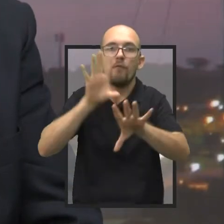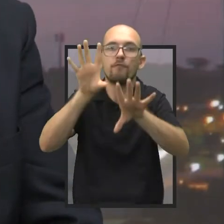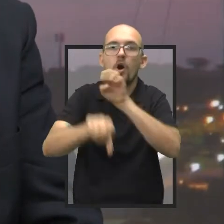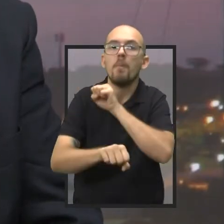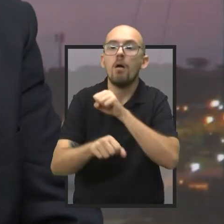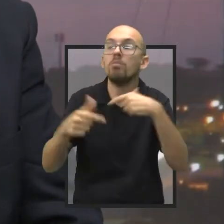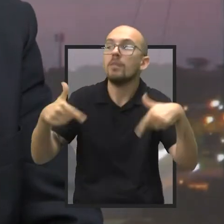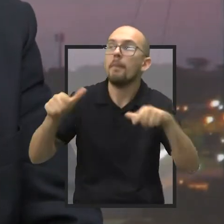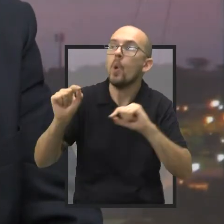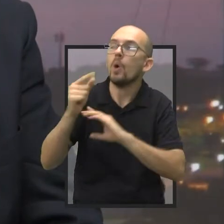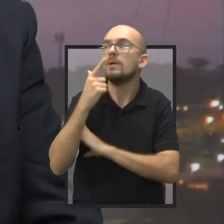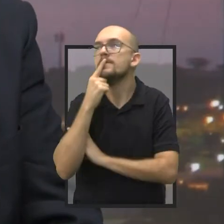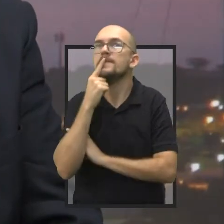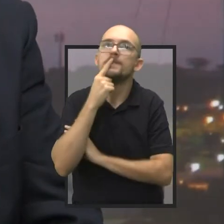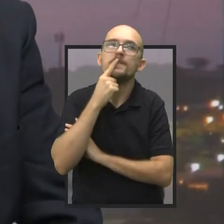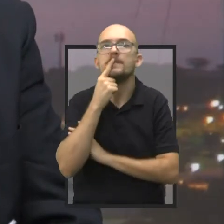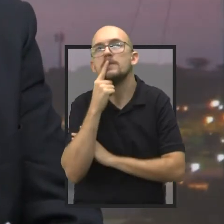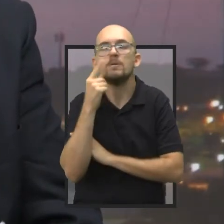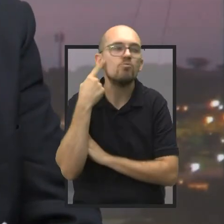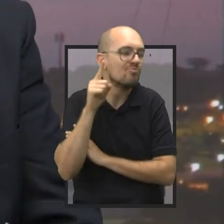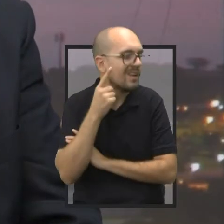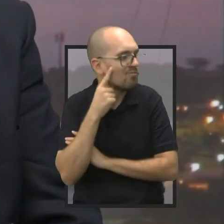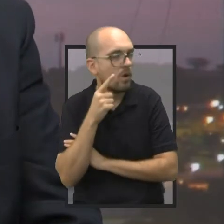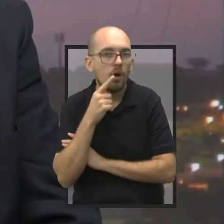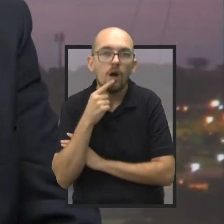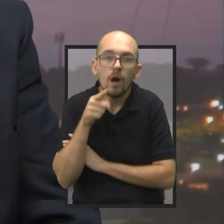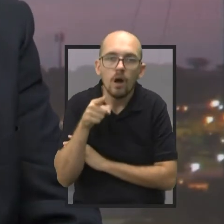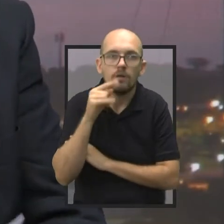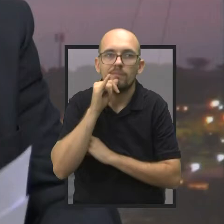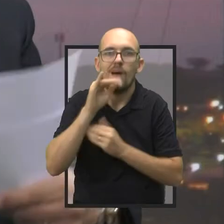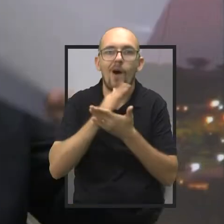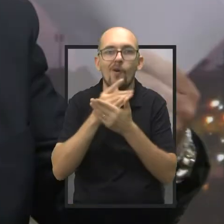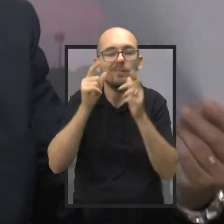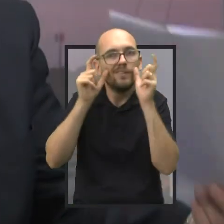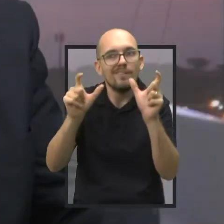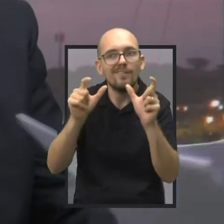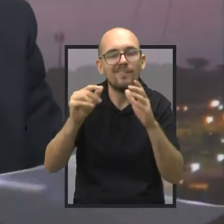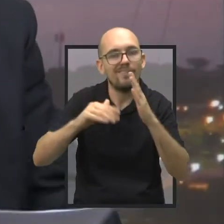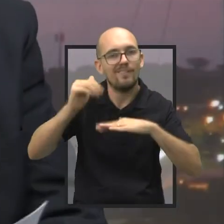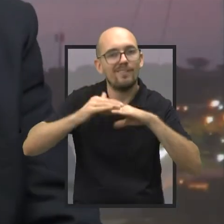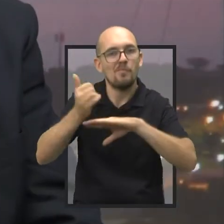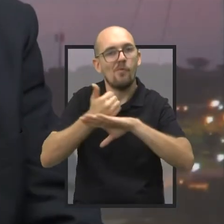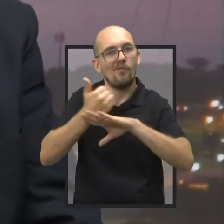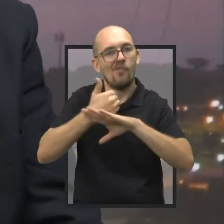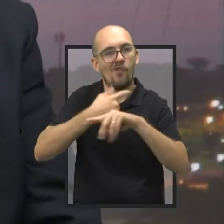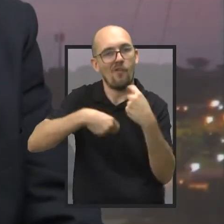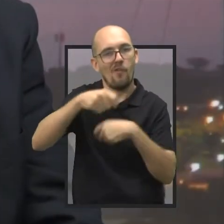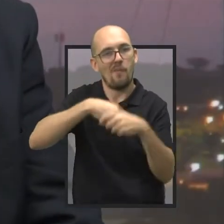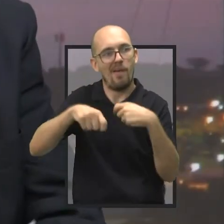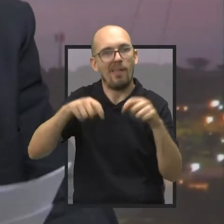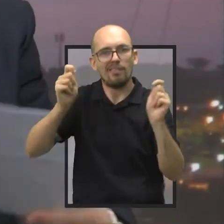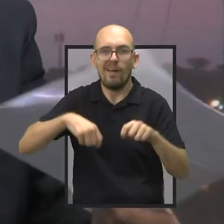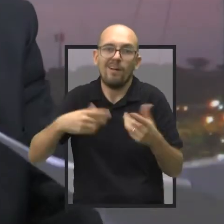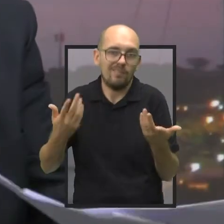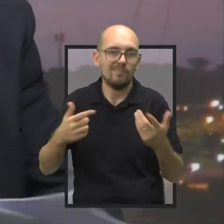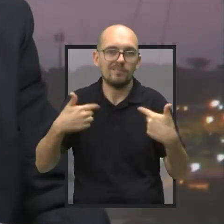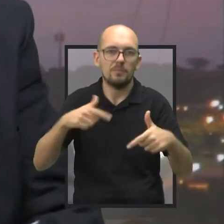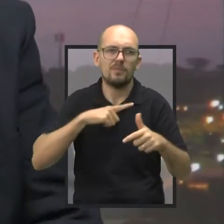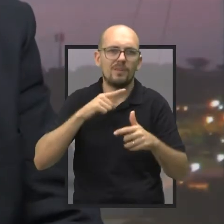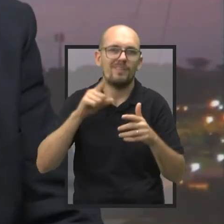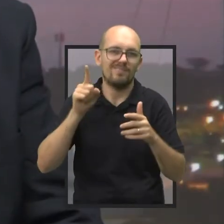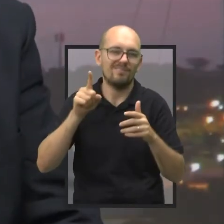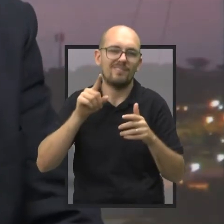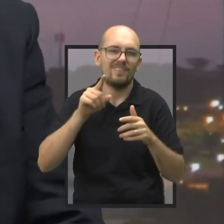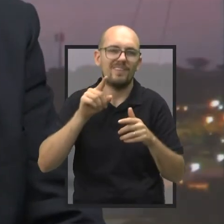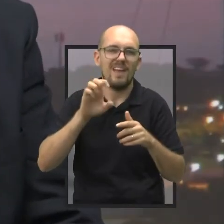hoje e não sabem qual profissão seguir, né? Tem várias profissões apresentadas